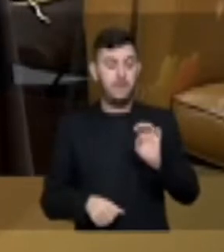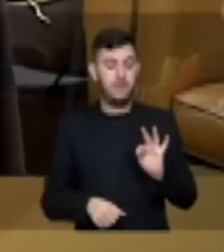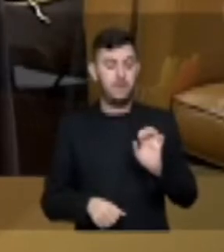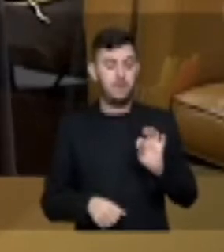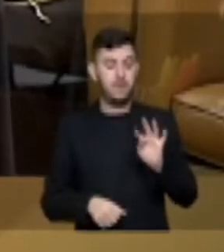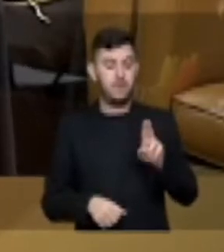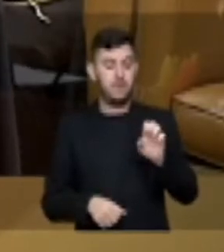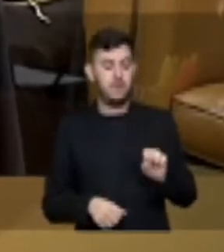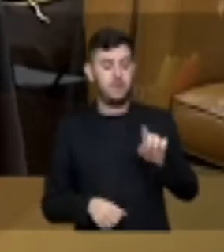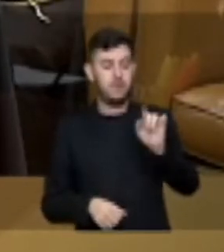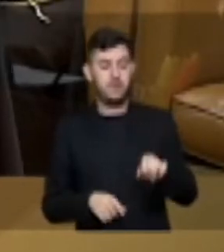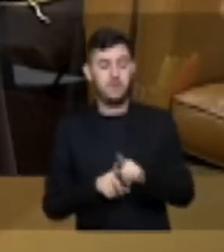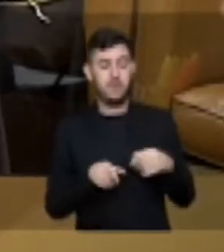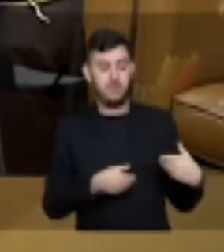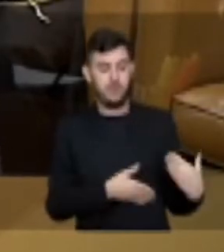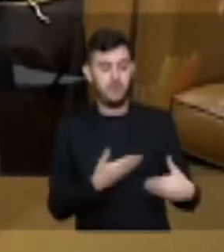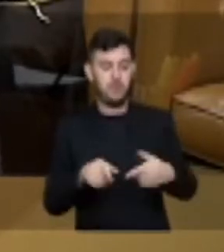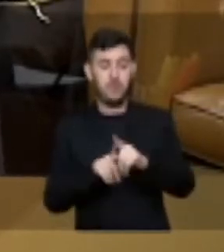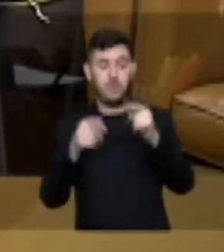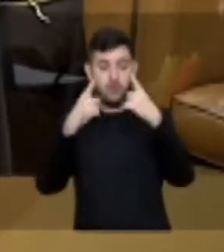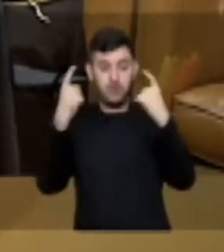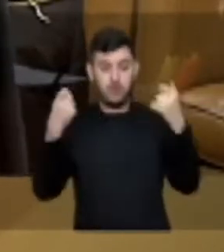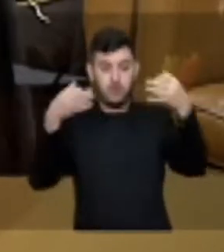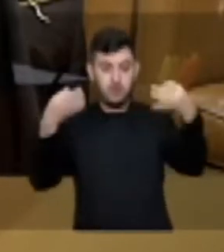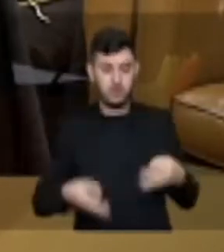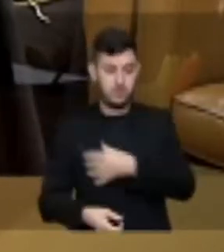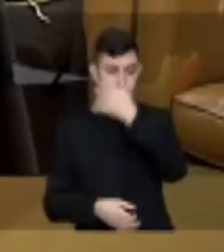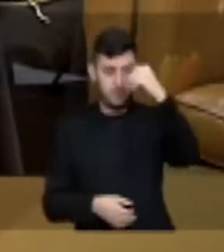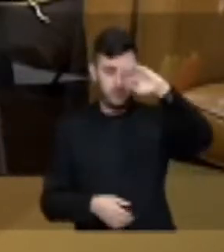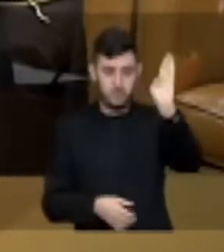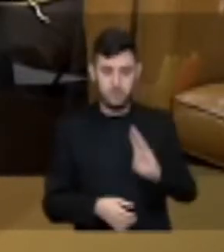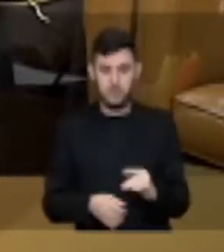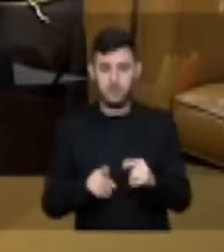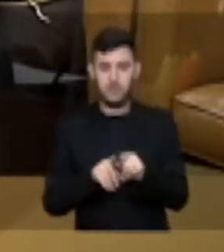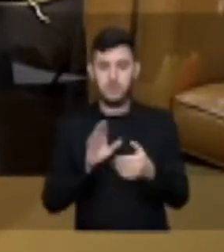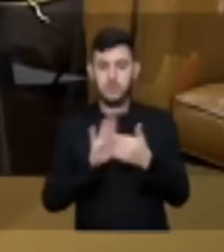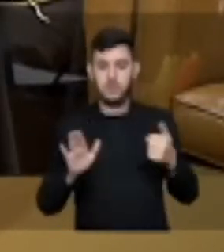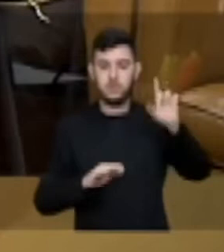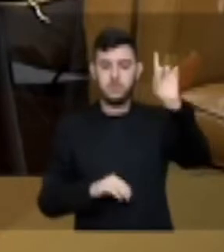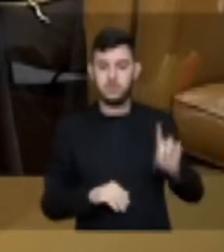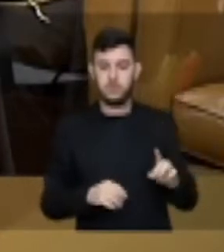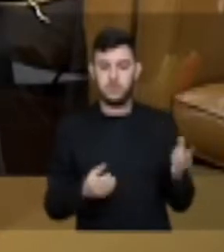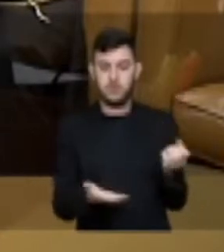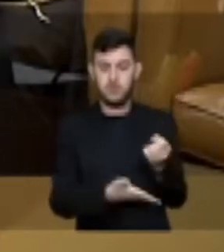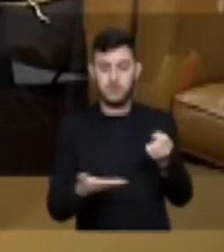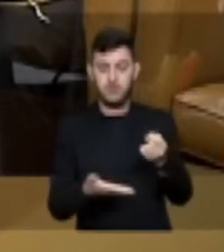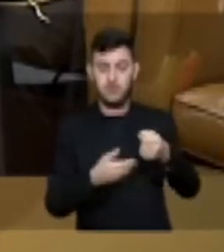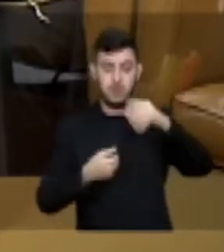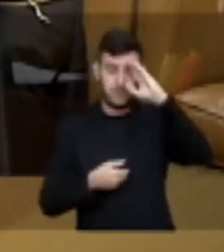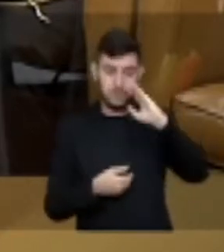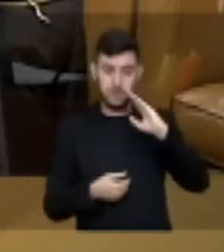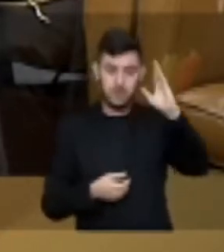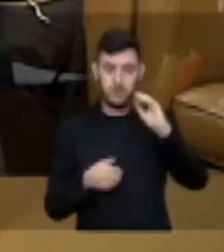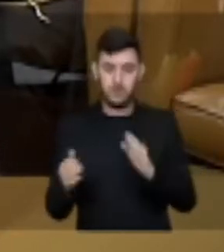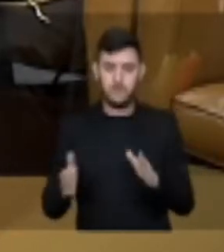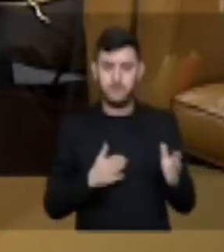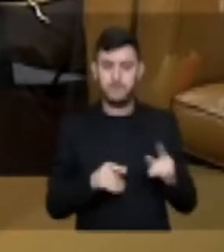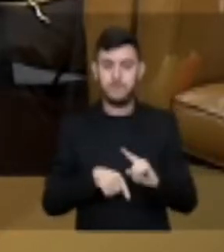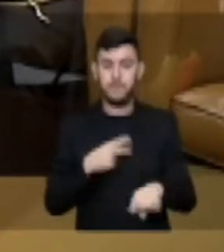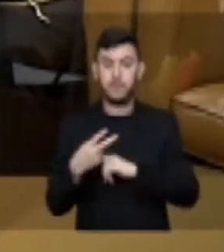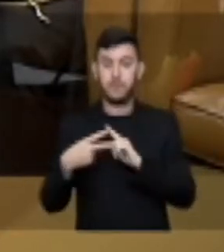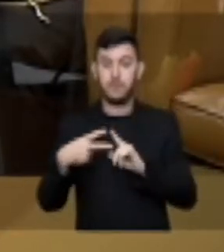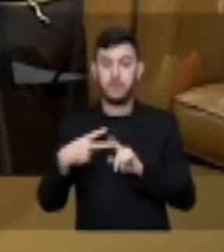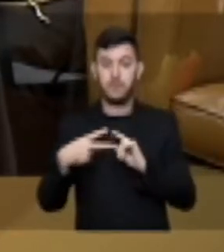violação à dignidade de milhares de brasileiros e a fruição de diversos direitos fundamentais, fecho aspas. O segundo